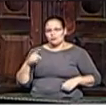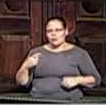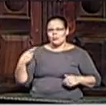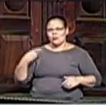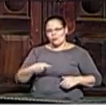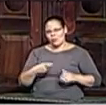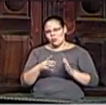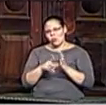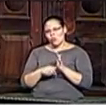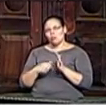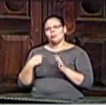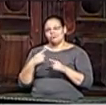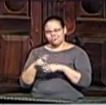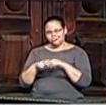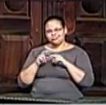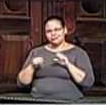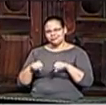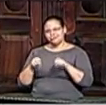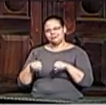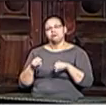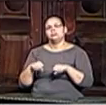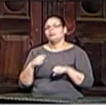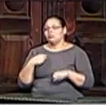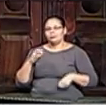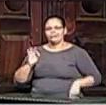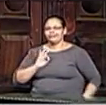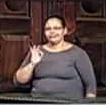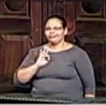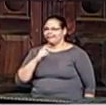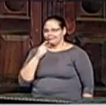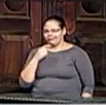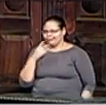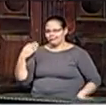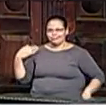motocicleta e o policial não consegue